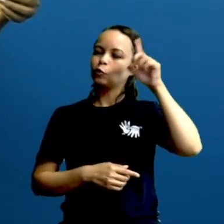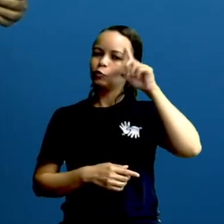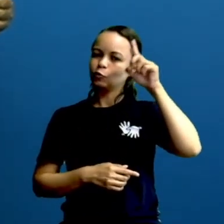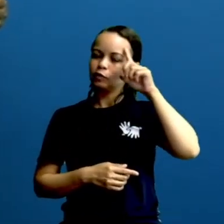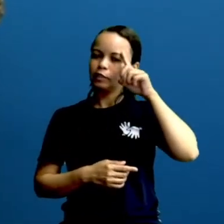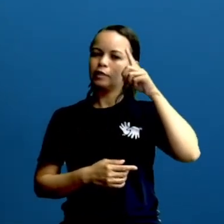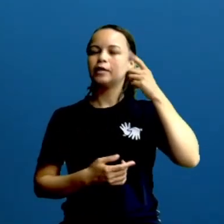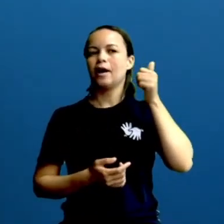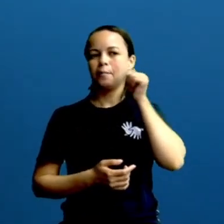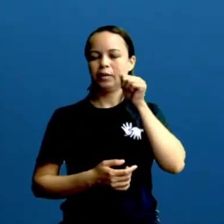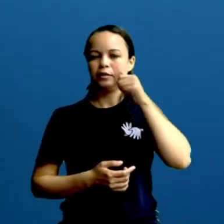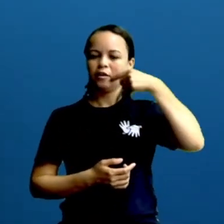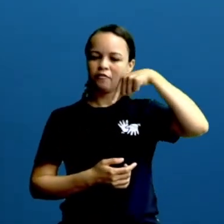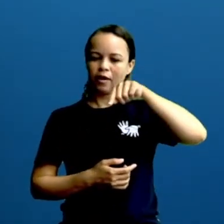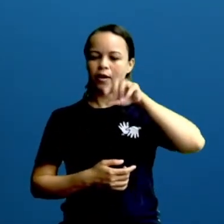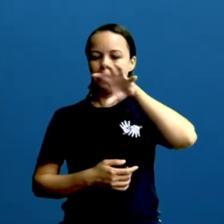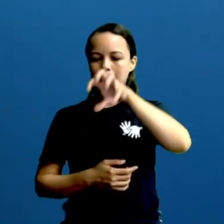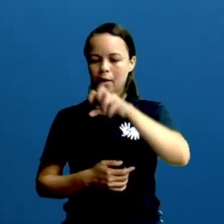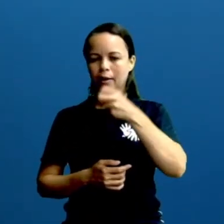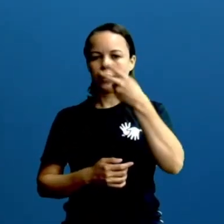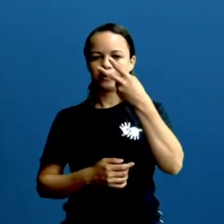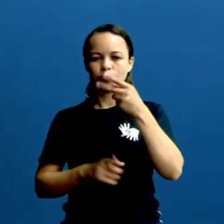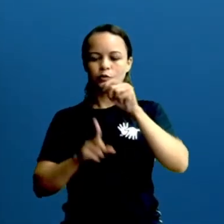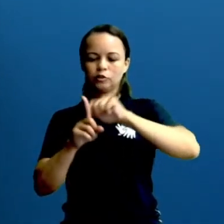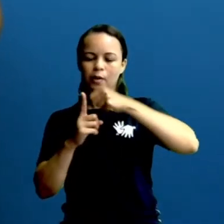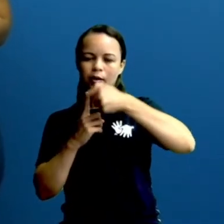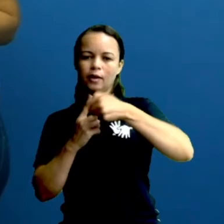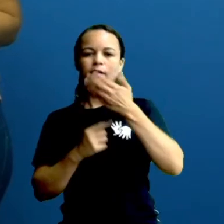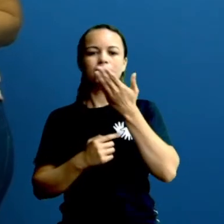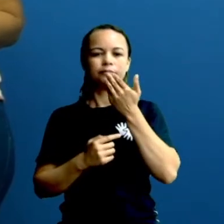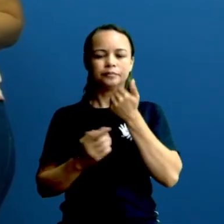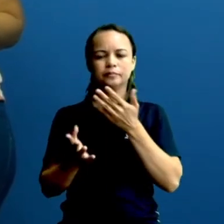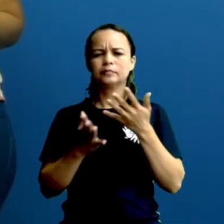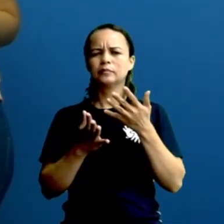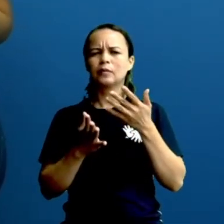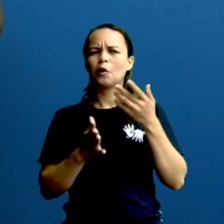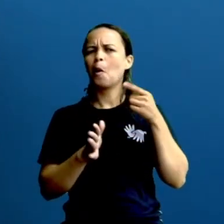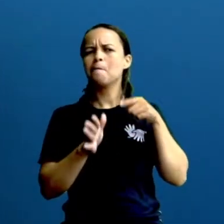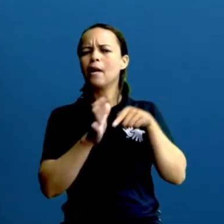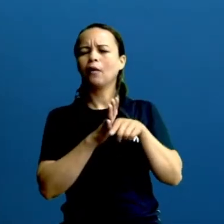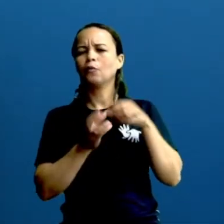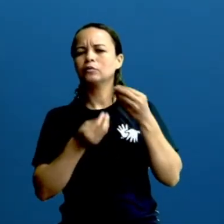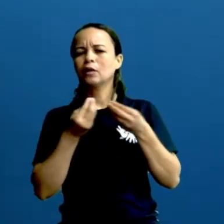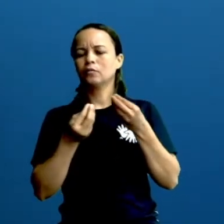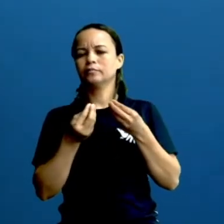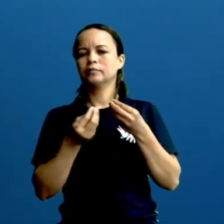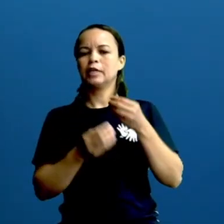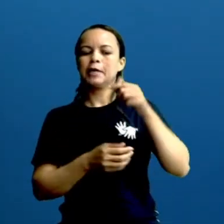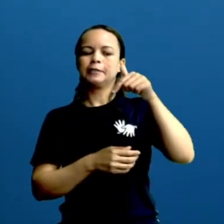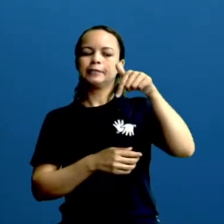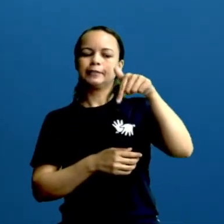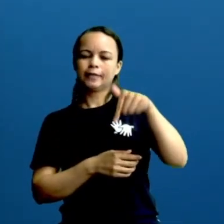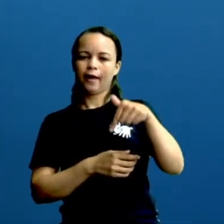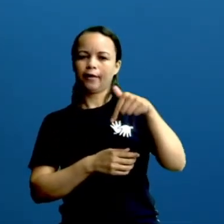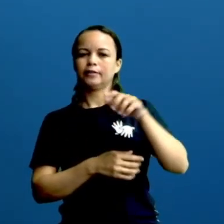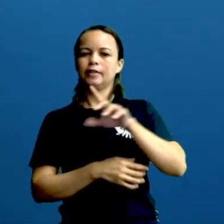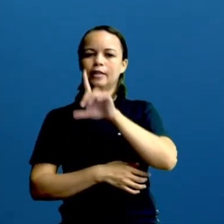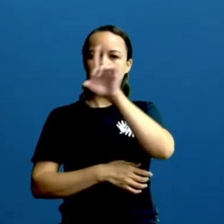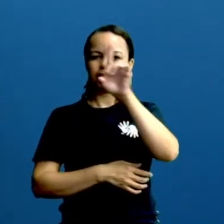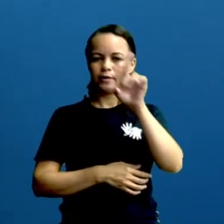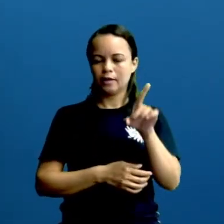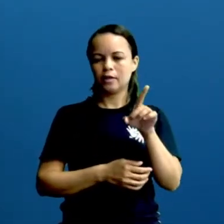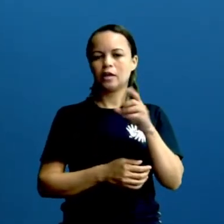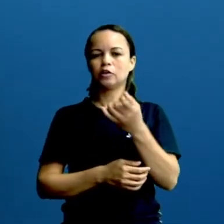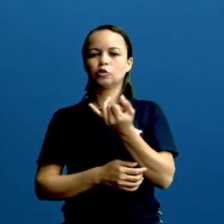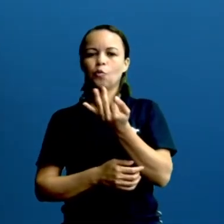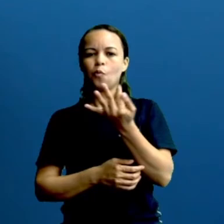dia Ana vai lá e come 2 bananas. Qual é a nossa pergunta? Em 7 dias, quantas